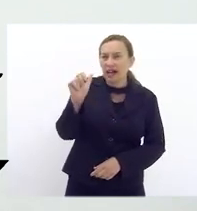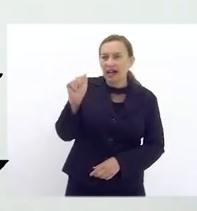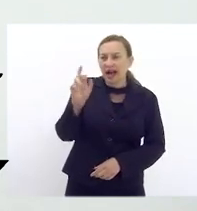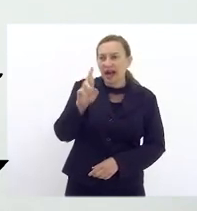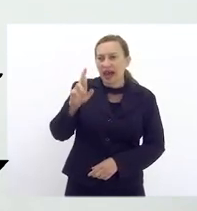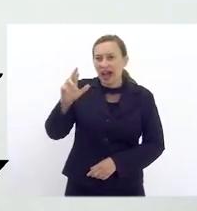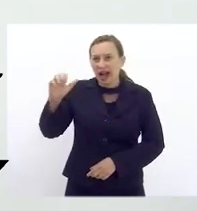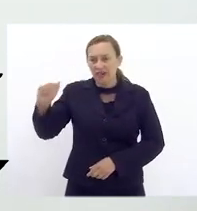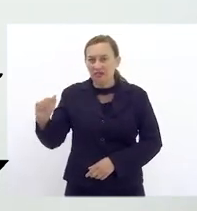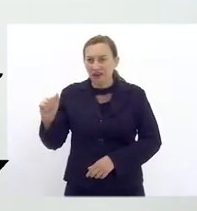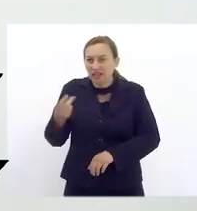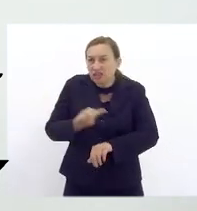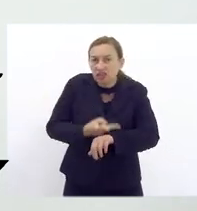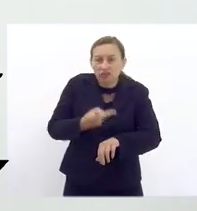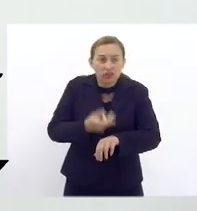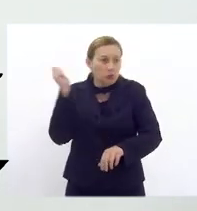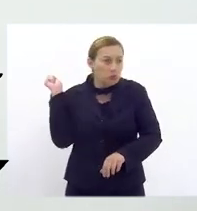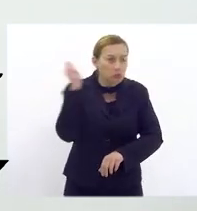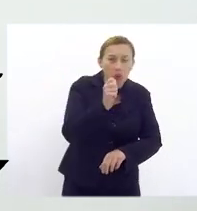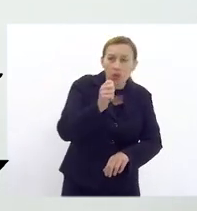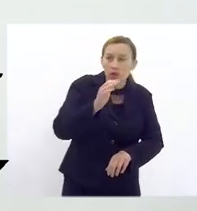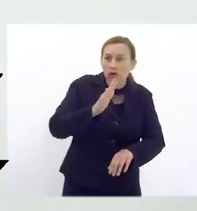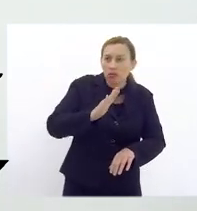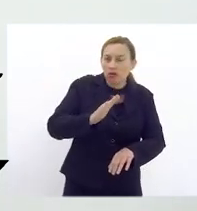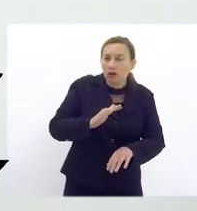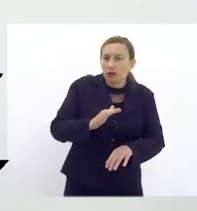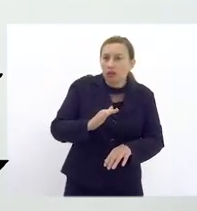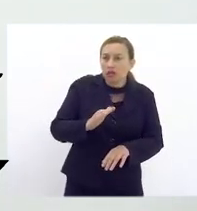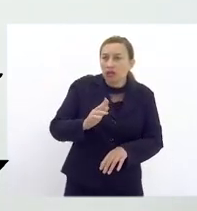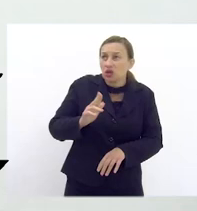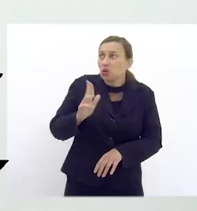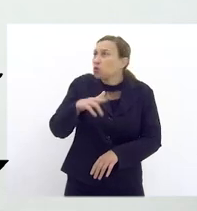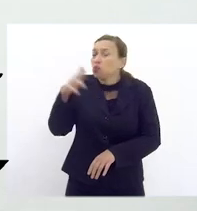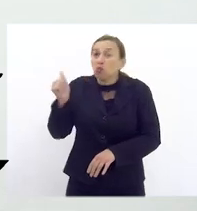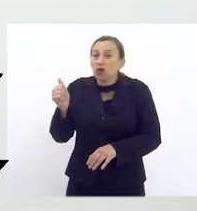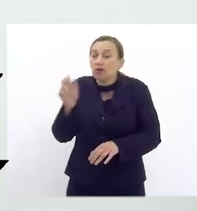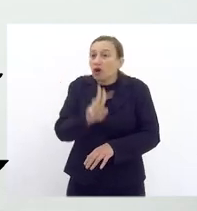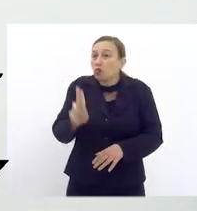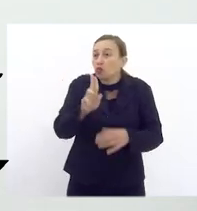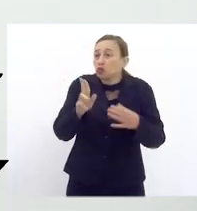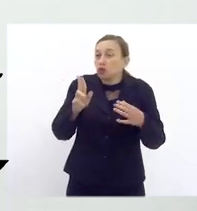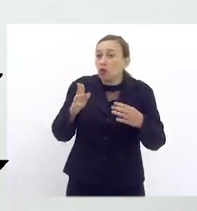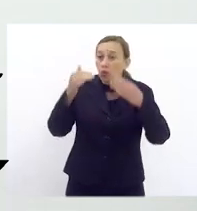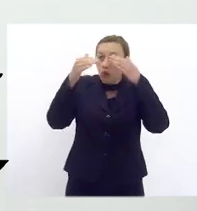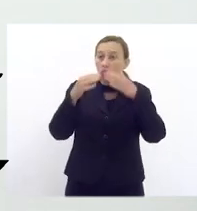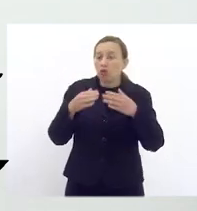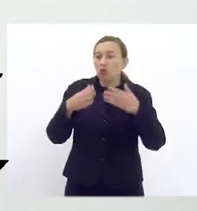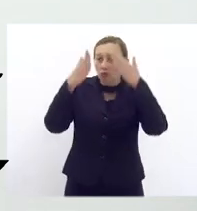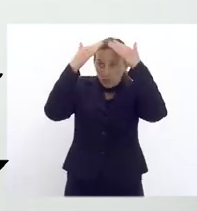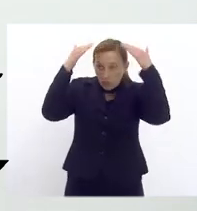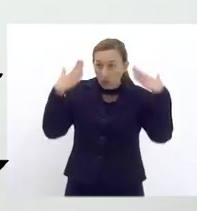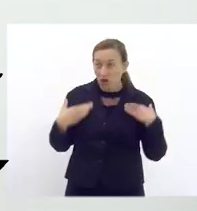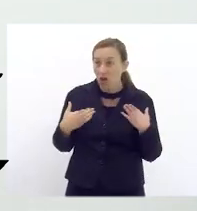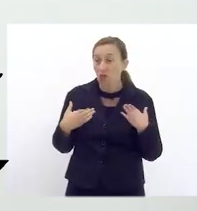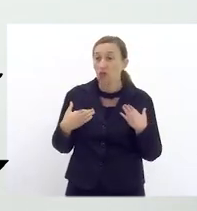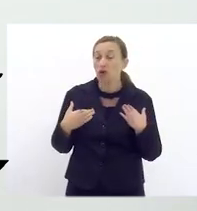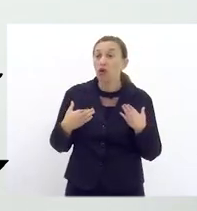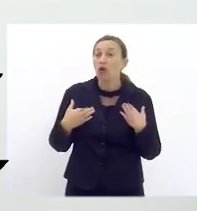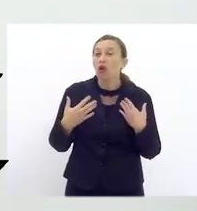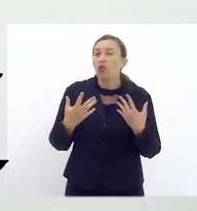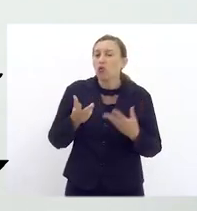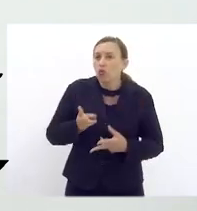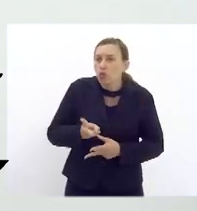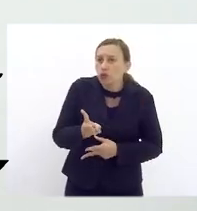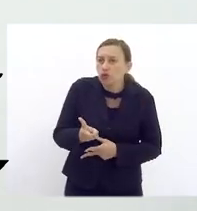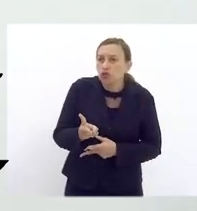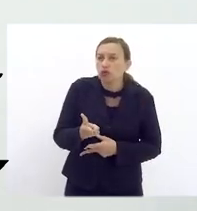e na mão dela e partir daquele ponto ela nunca mais vestiu o véu ela desistiu ela continua continua